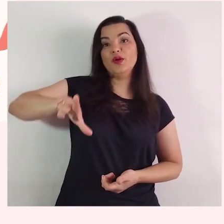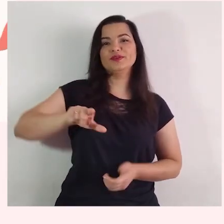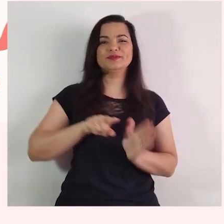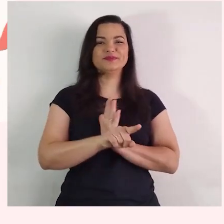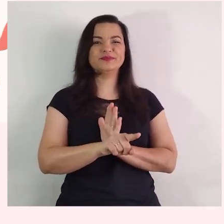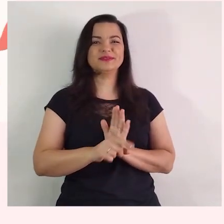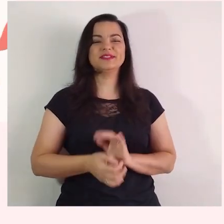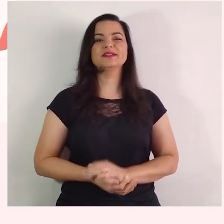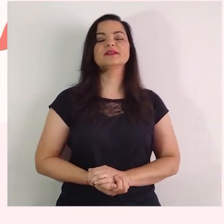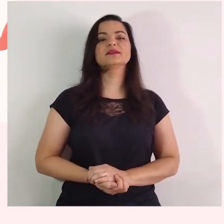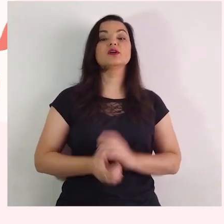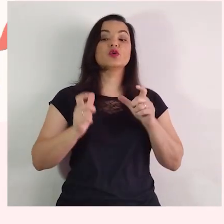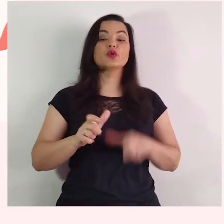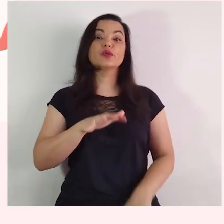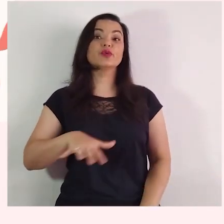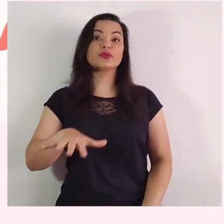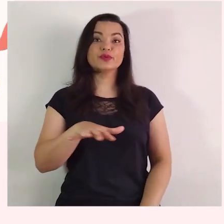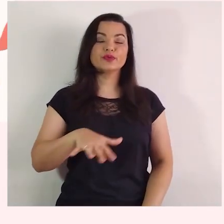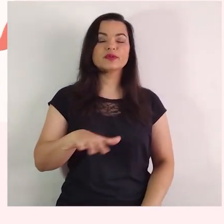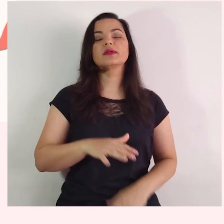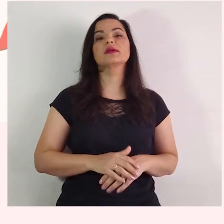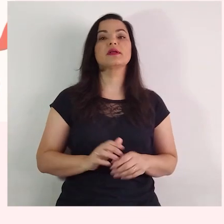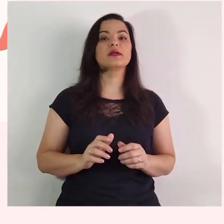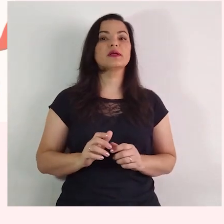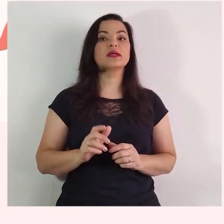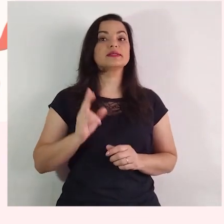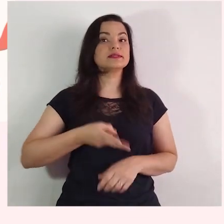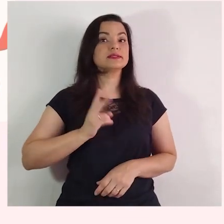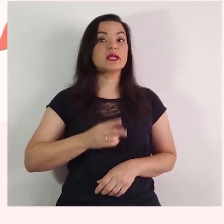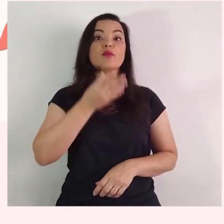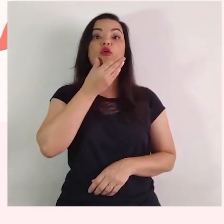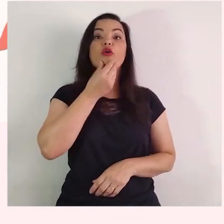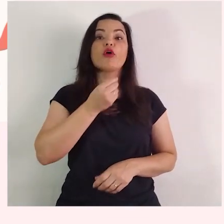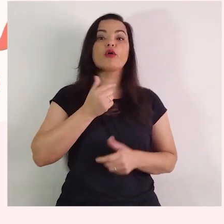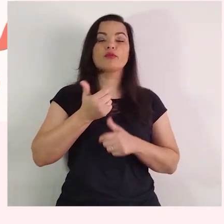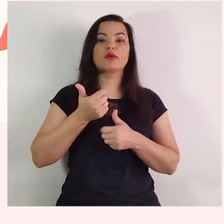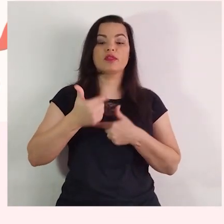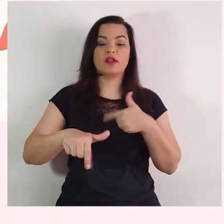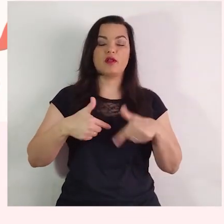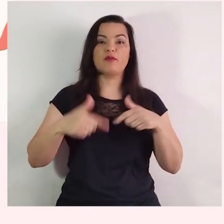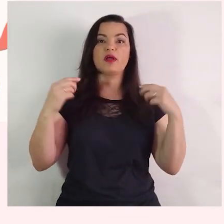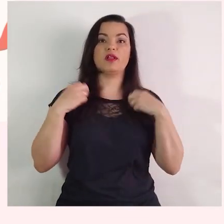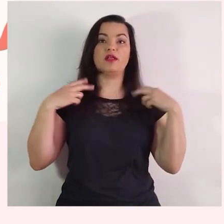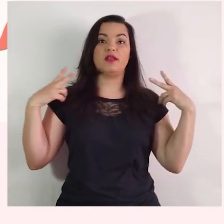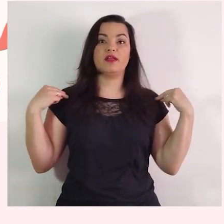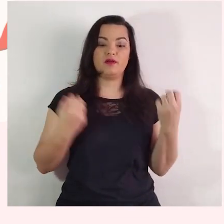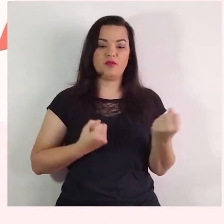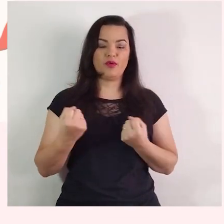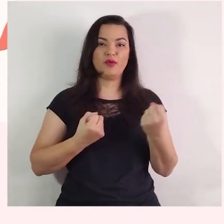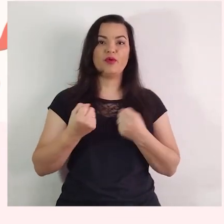Próxima carta. Espaço que geralmente os motoristas costumam ir para abastecer automóveis